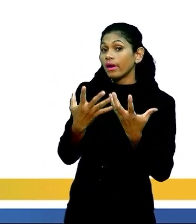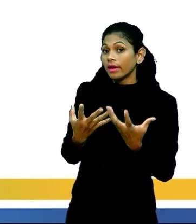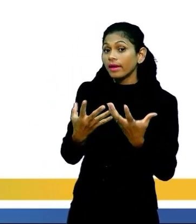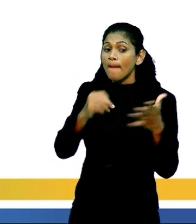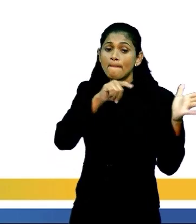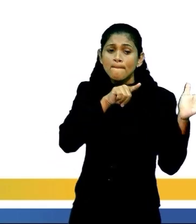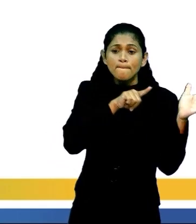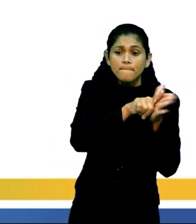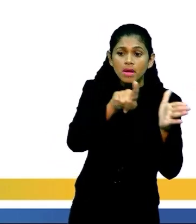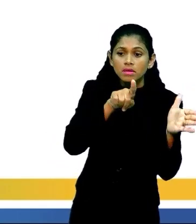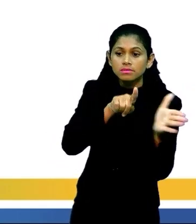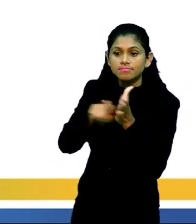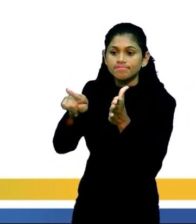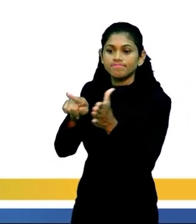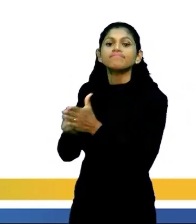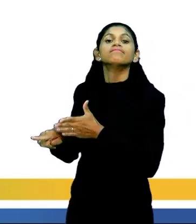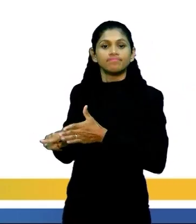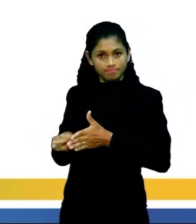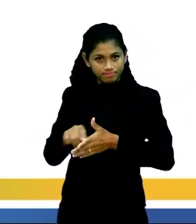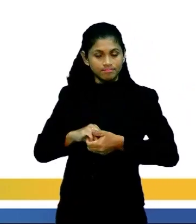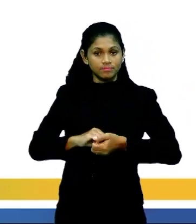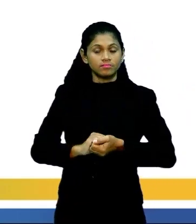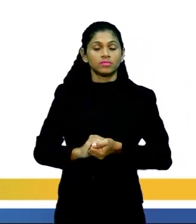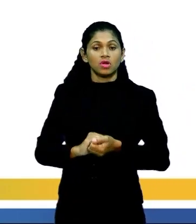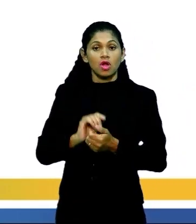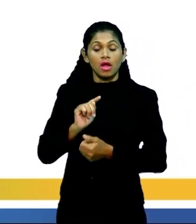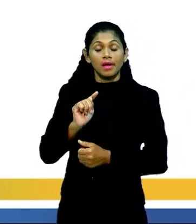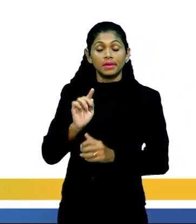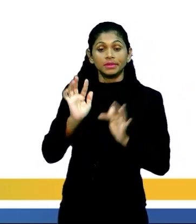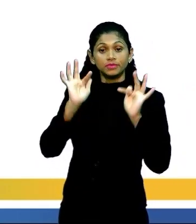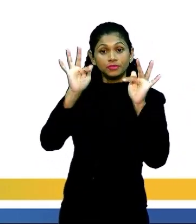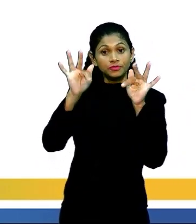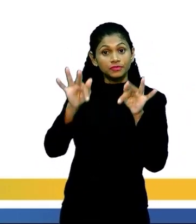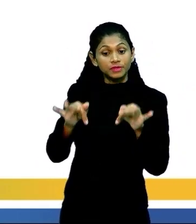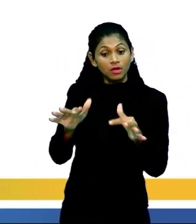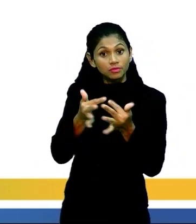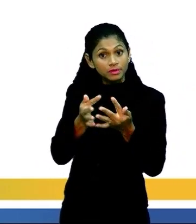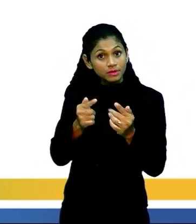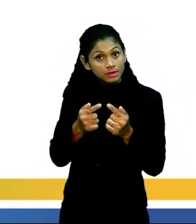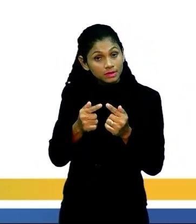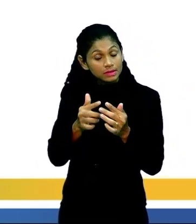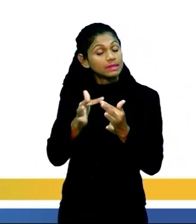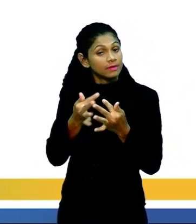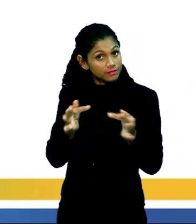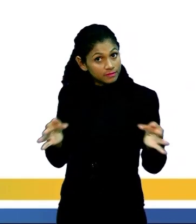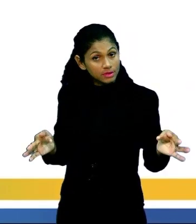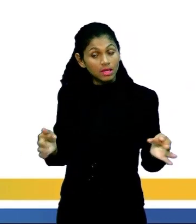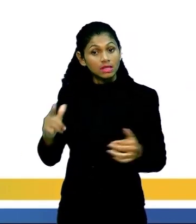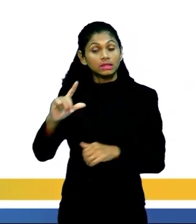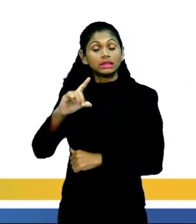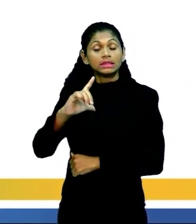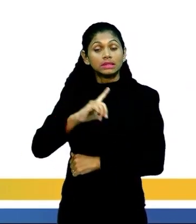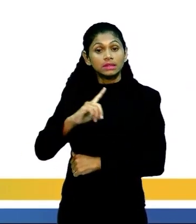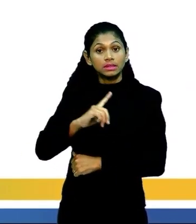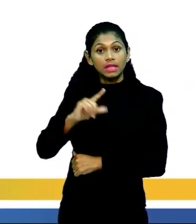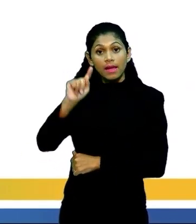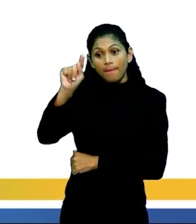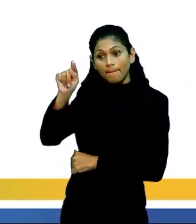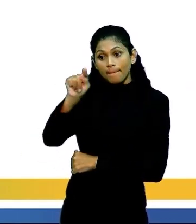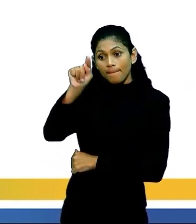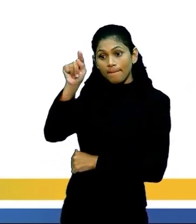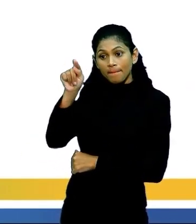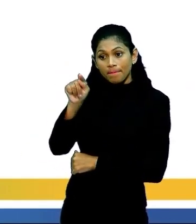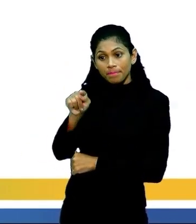final dessa frase vai vir o sinal de interrogação, ok? Nessa forma nós já temos a